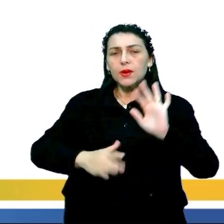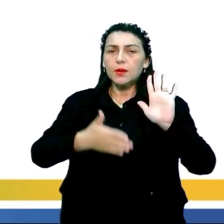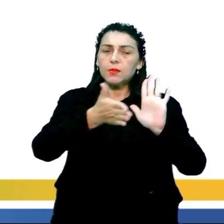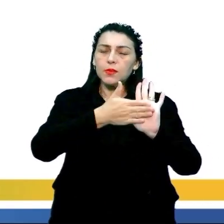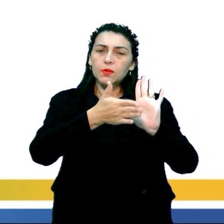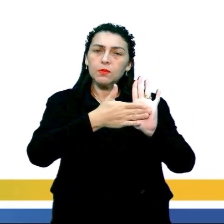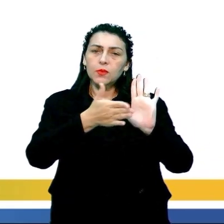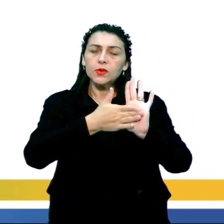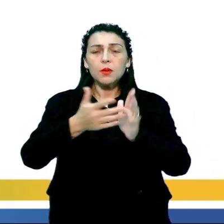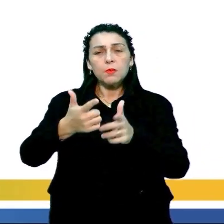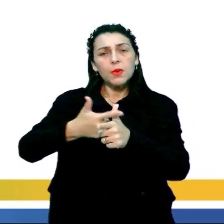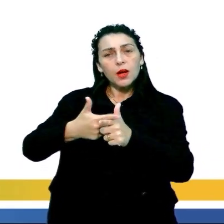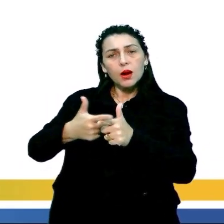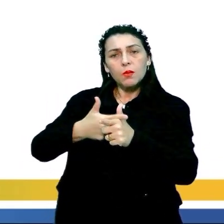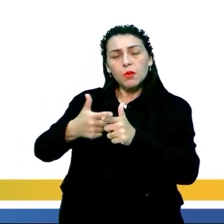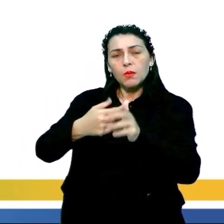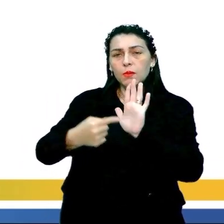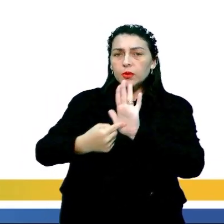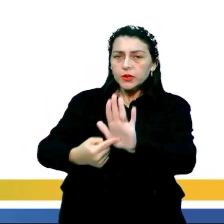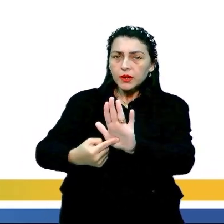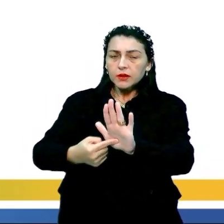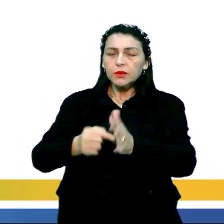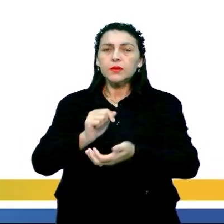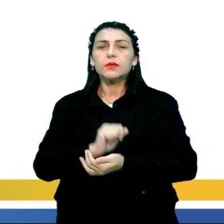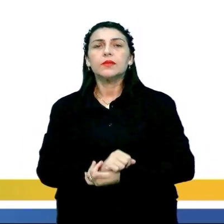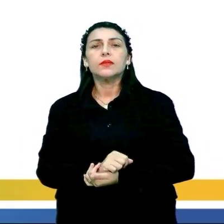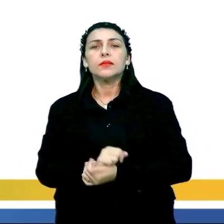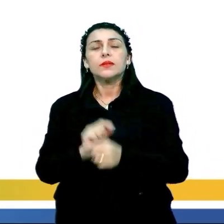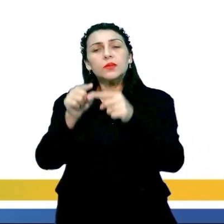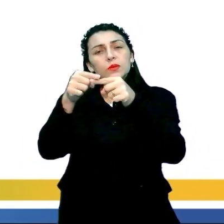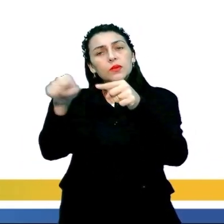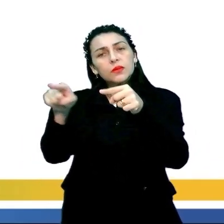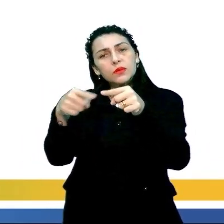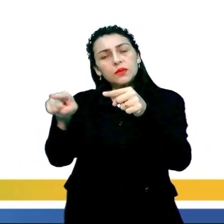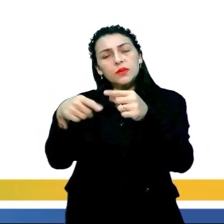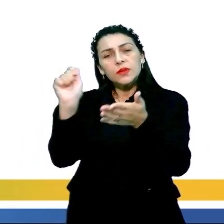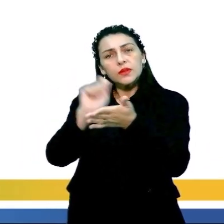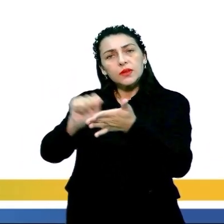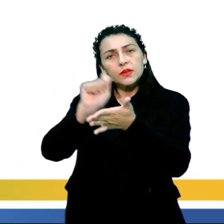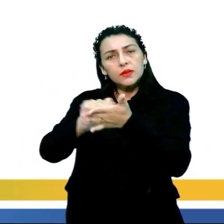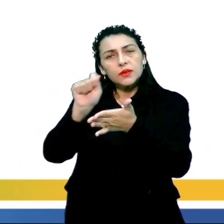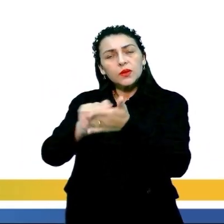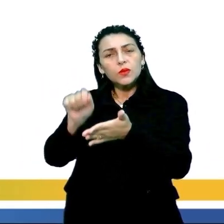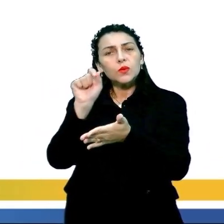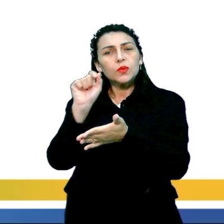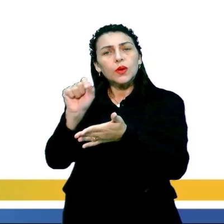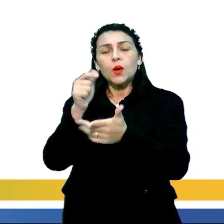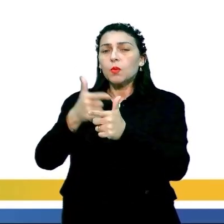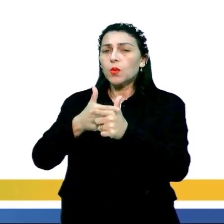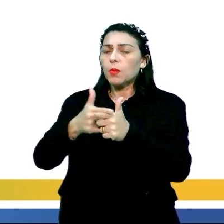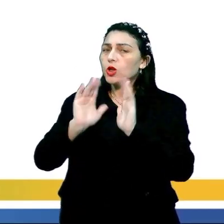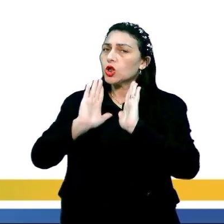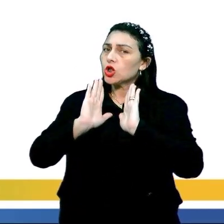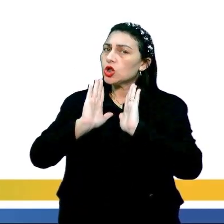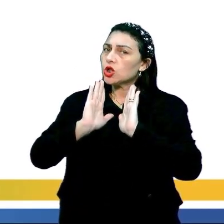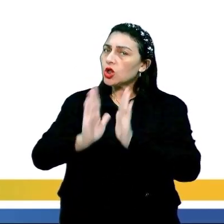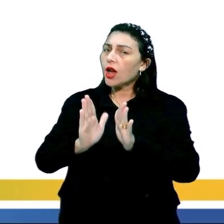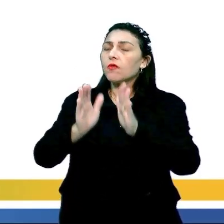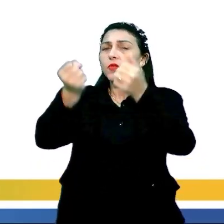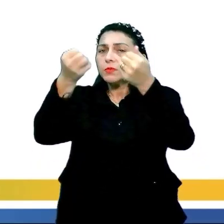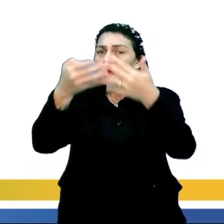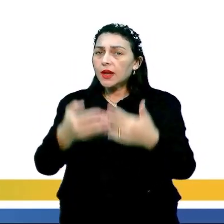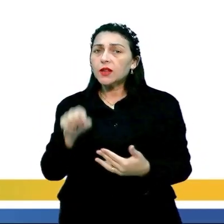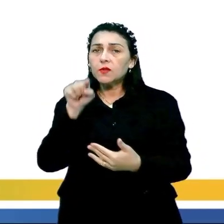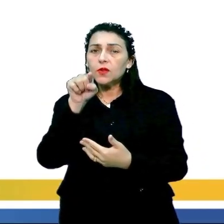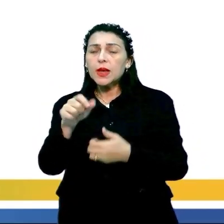proposta para o problema abordado. Então, nas entrelinhas está escrito aí que o problema já foi citado